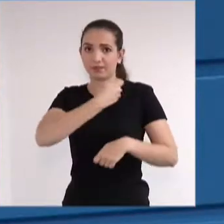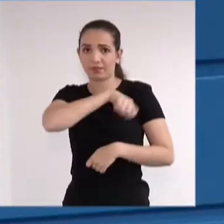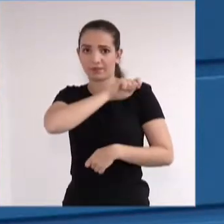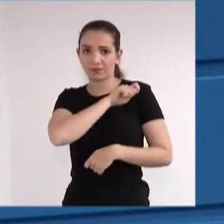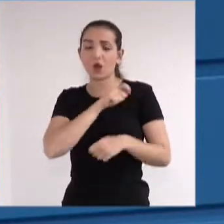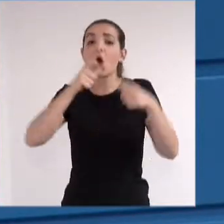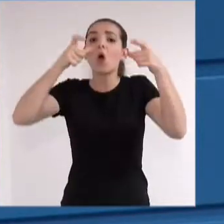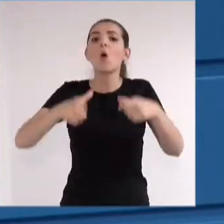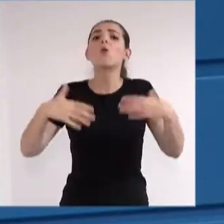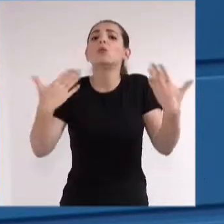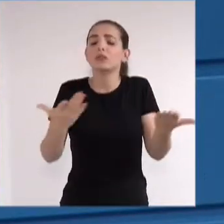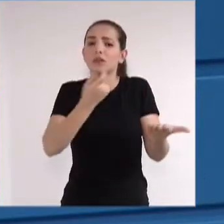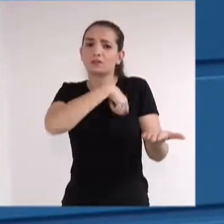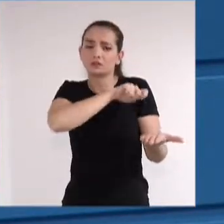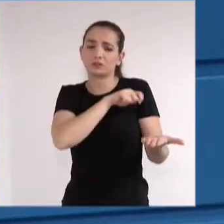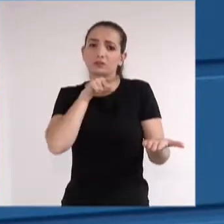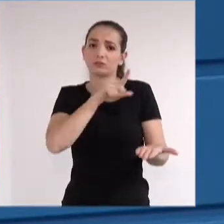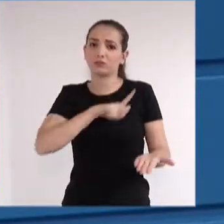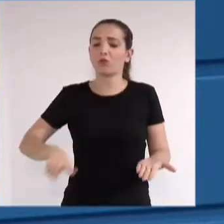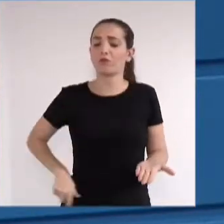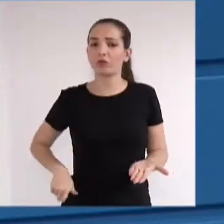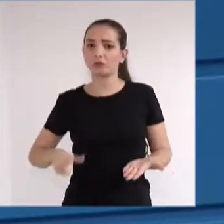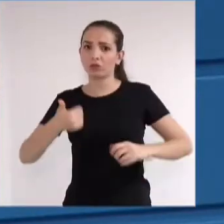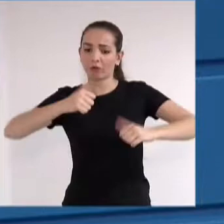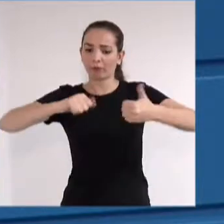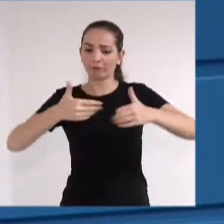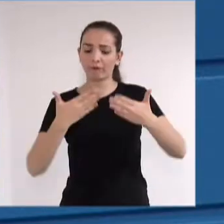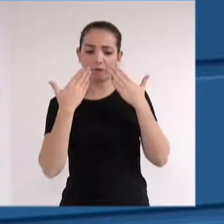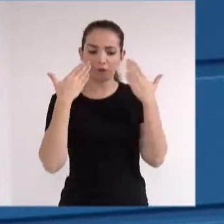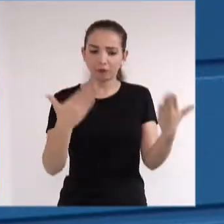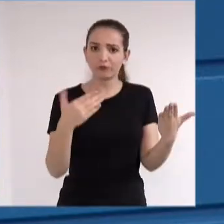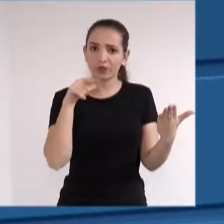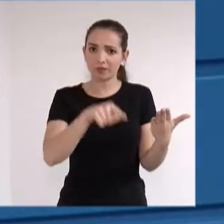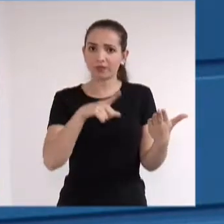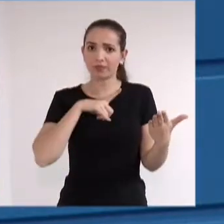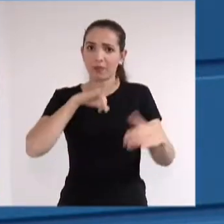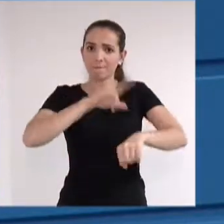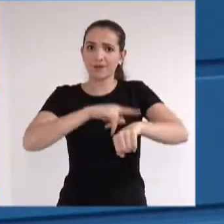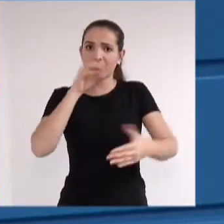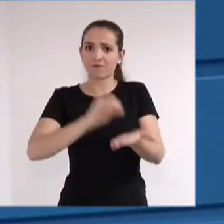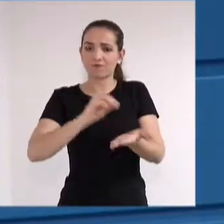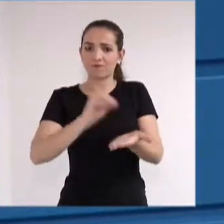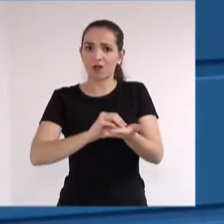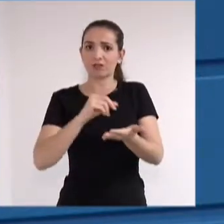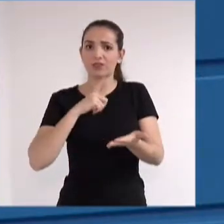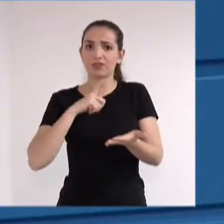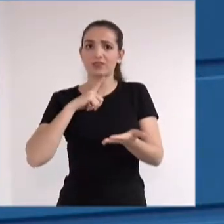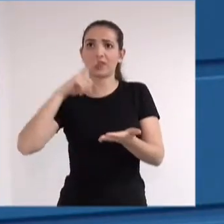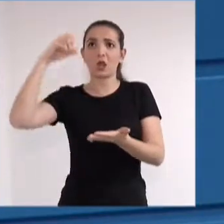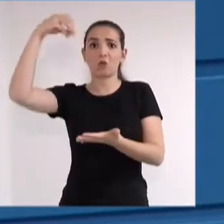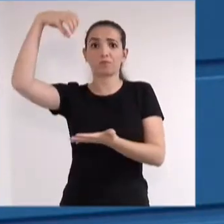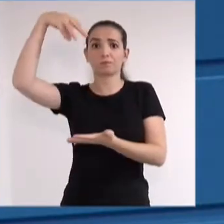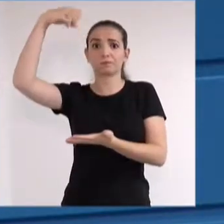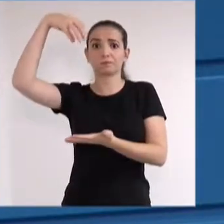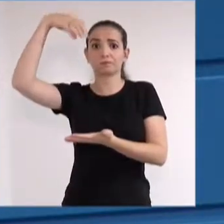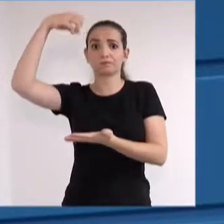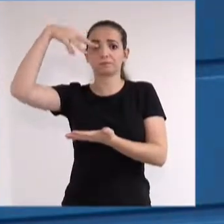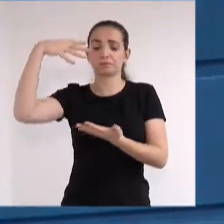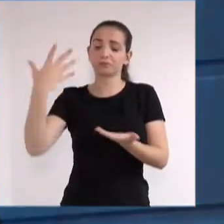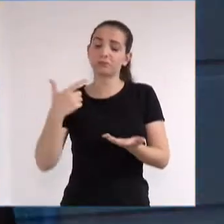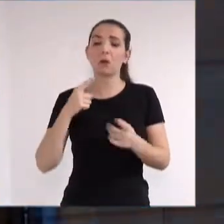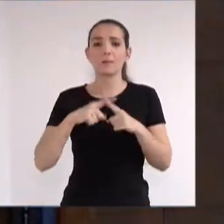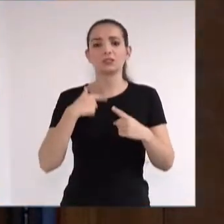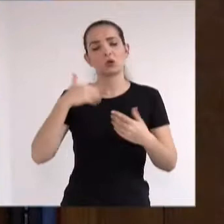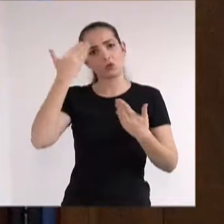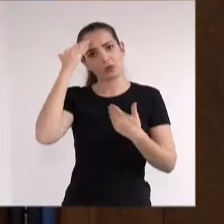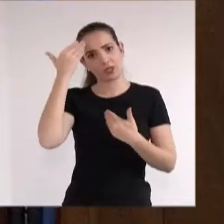cadê a fiscalização do governo que não verifica que os banheiros não têm esse alarme de emergência? Mas eu entendi perfeitamente o que Vossa Excelência disse. Obrigado pela